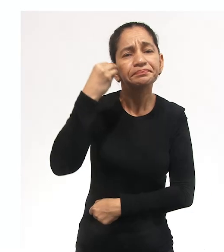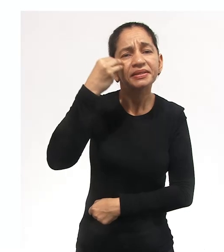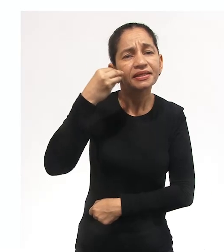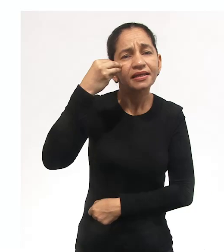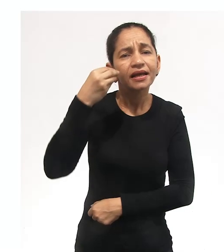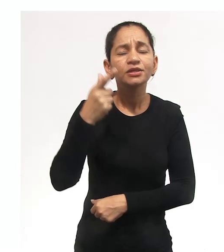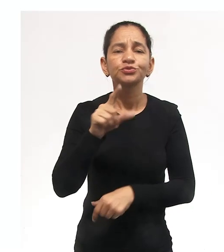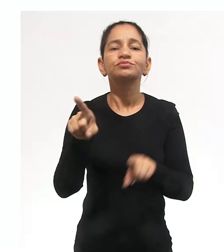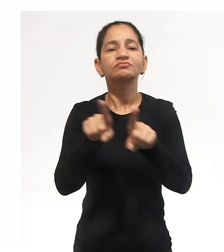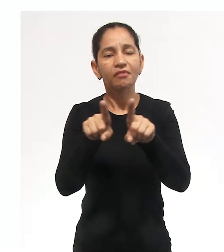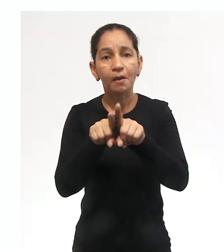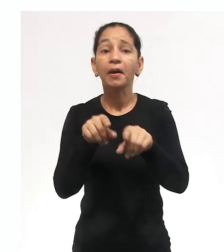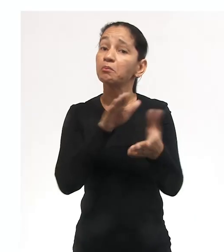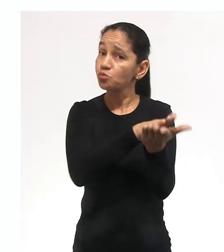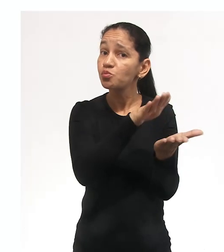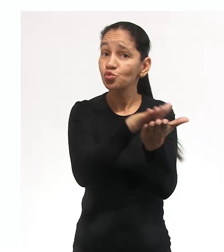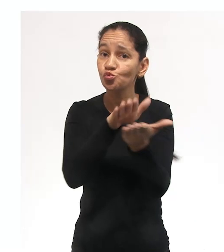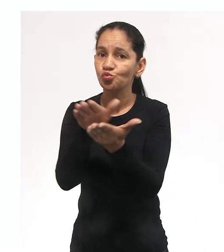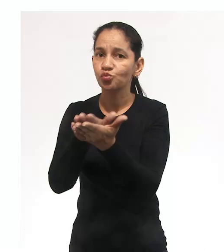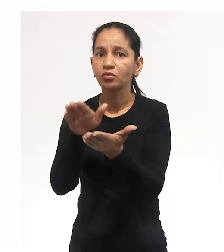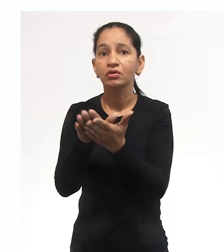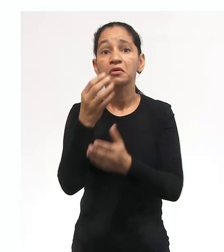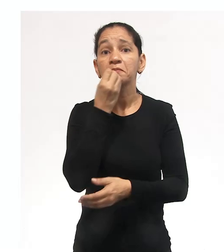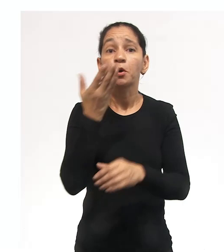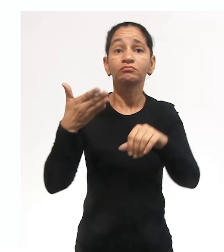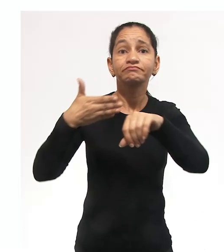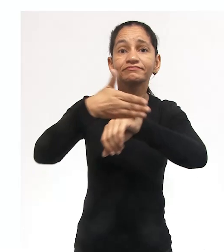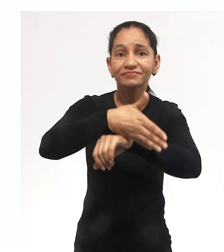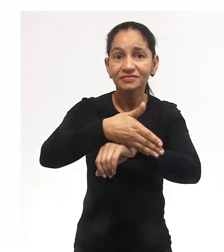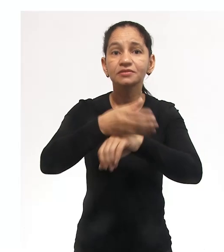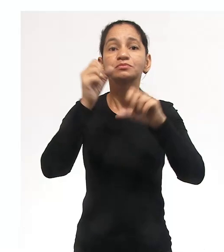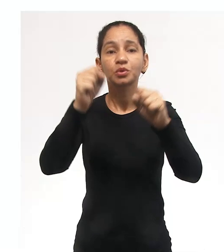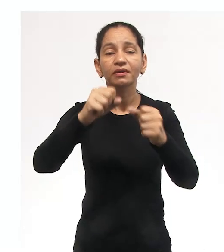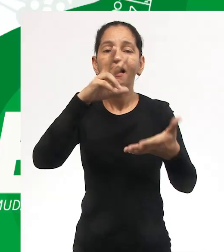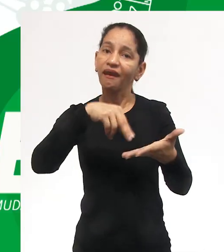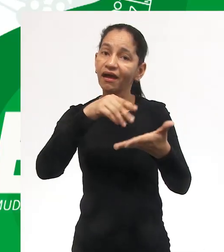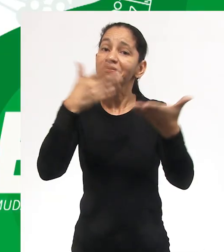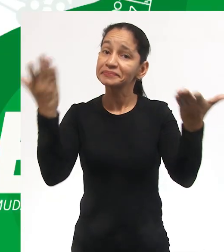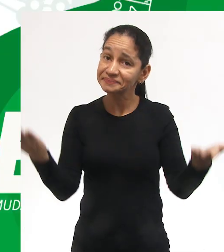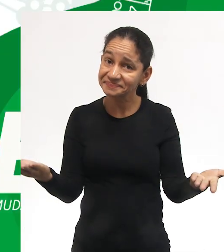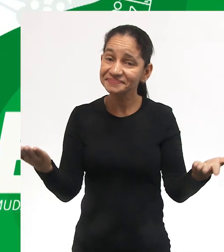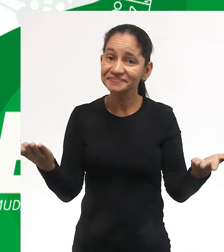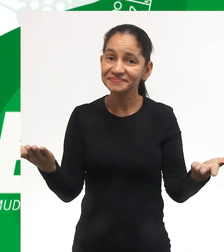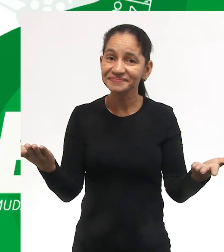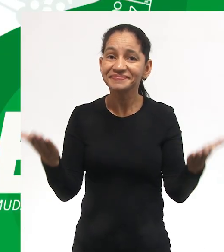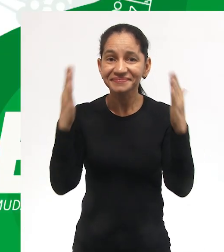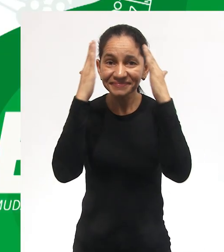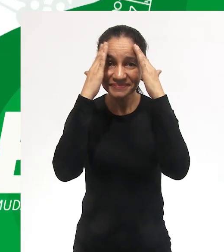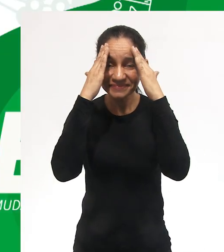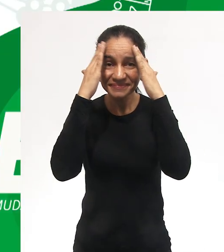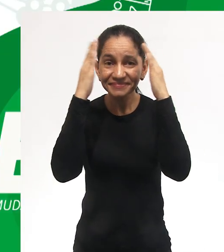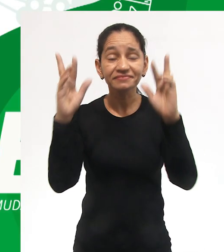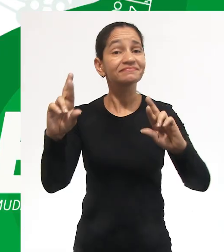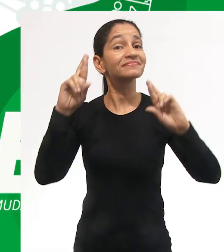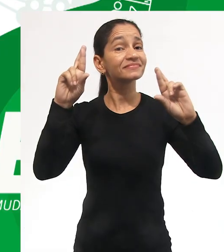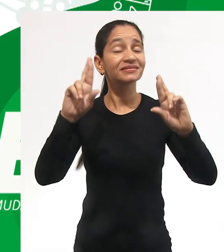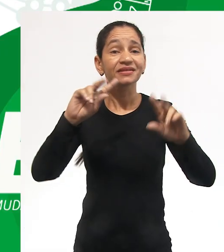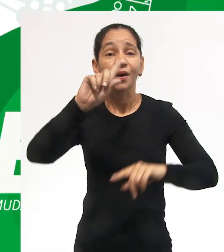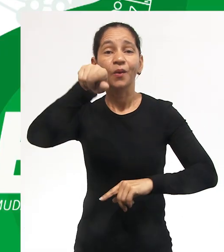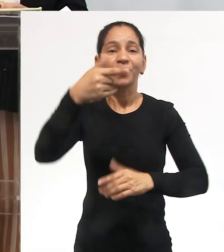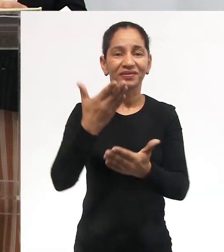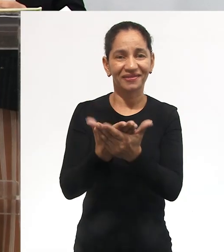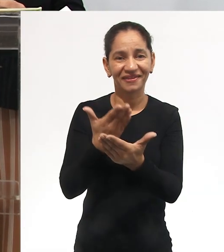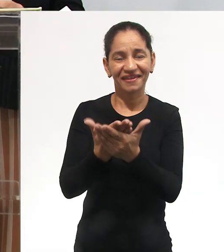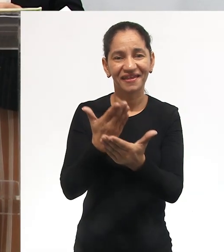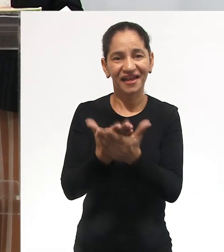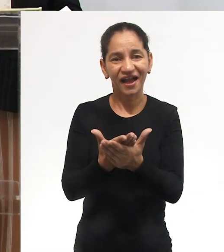foi realizada, foi publicada e vamos ter acesso a esse material. Então, pessoal, eu espero